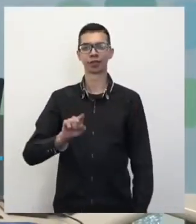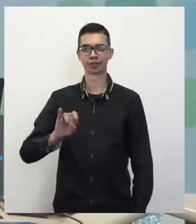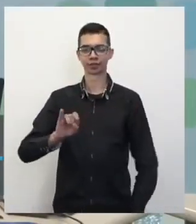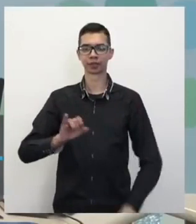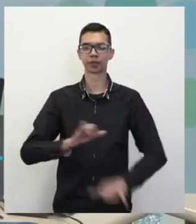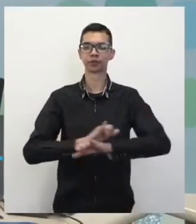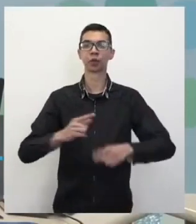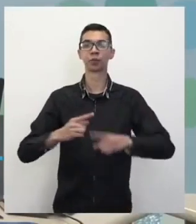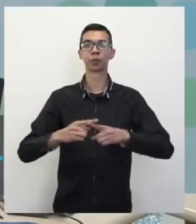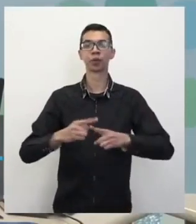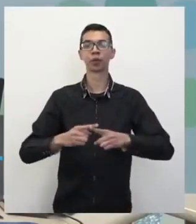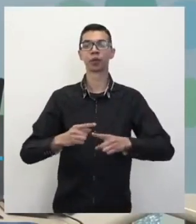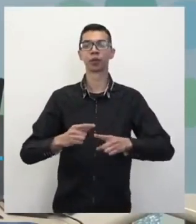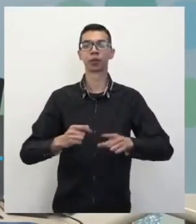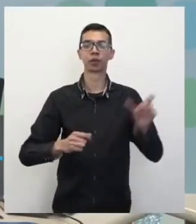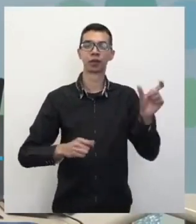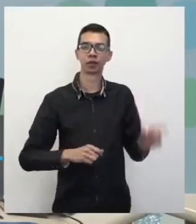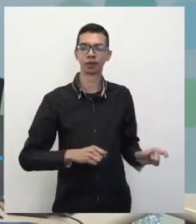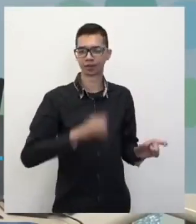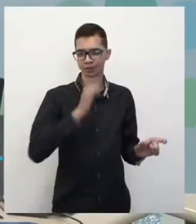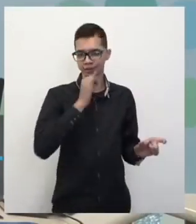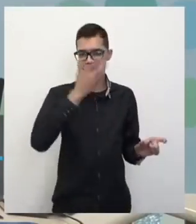saber jogar.